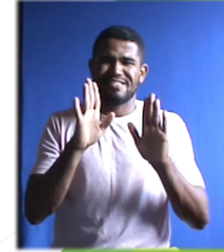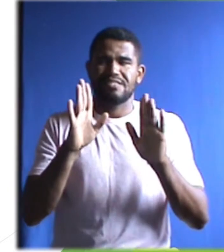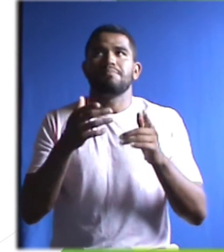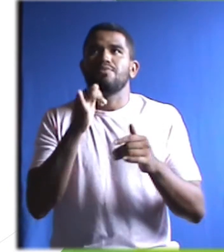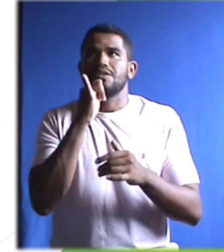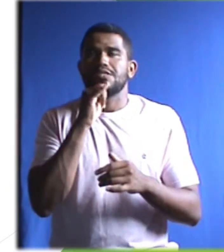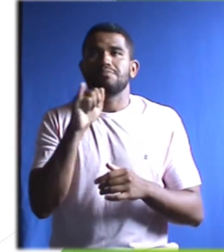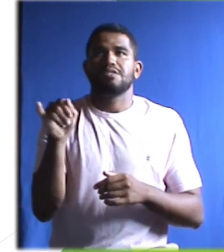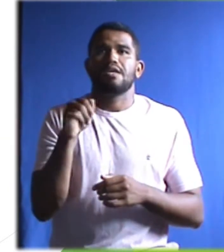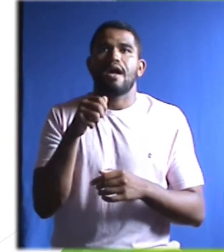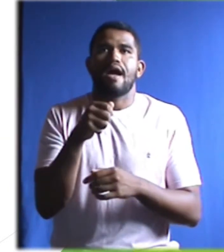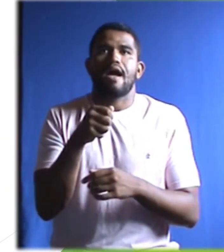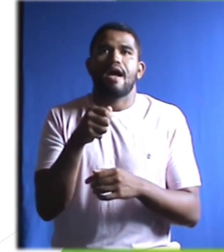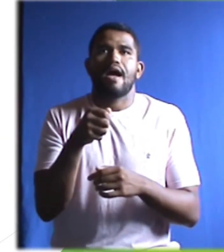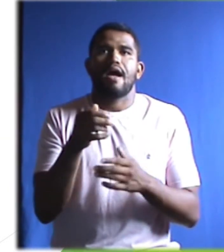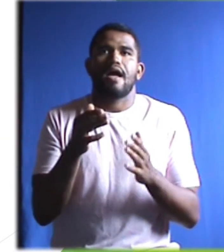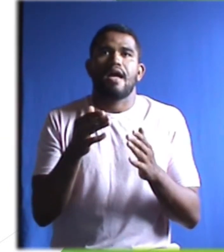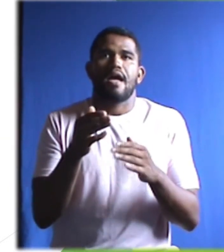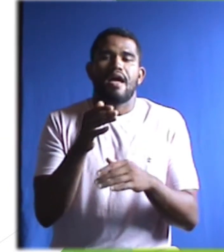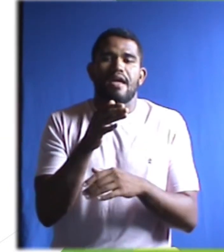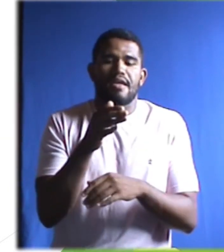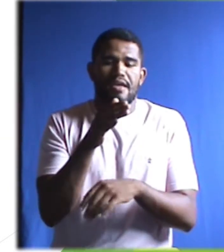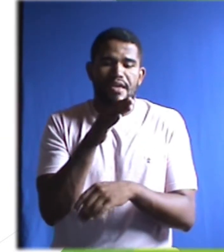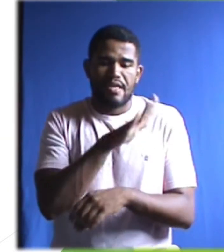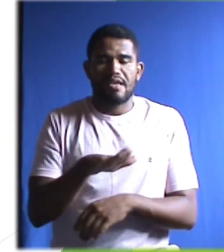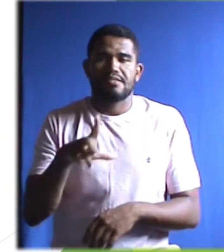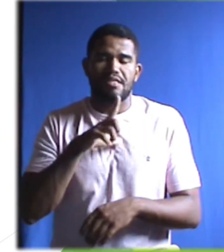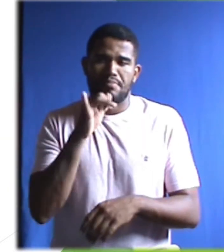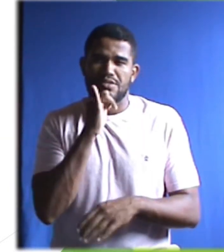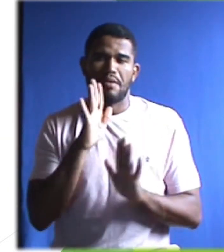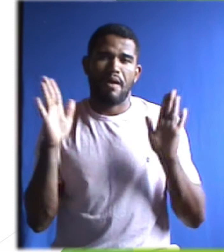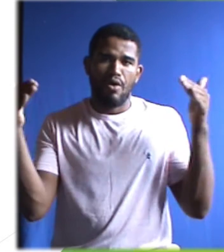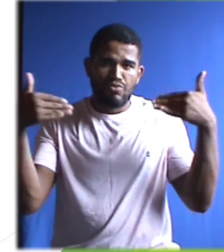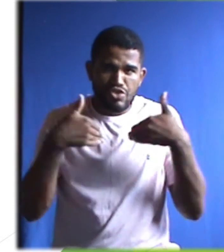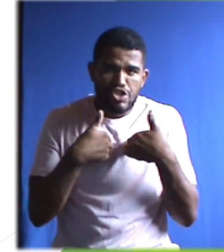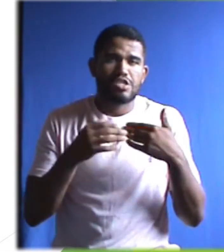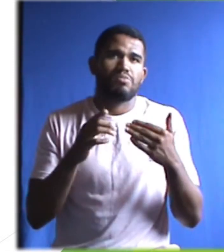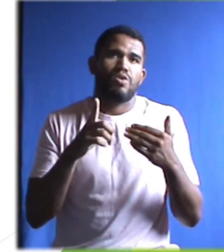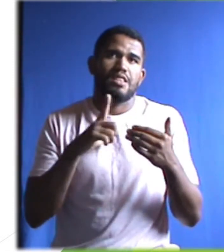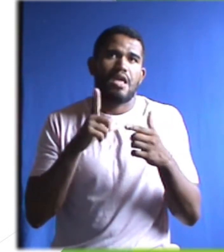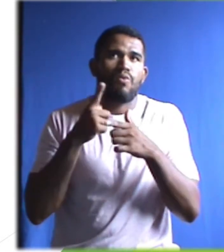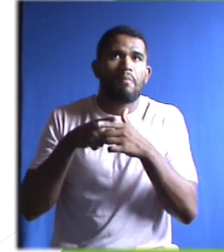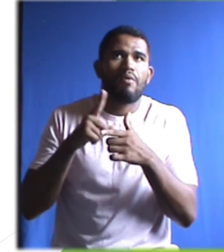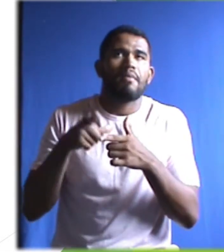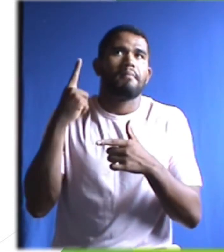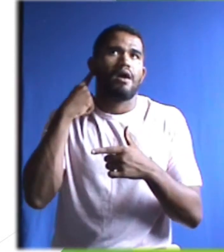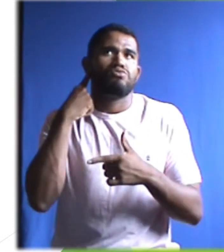é útil e aplicável se a criança ela tem algum autismo e esse autismo afeta a questão